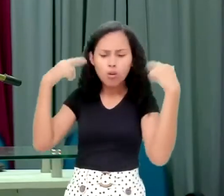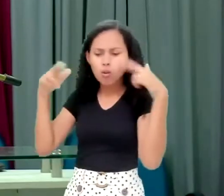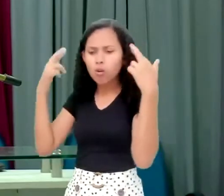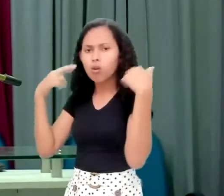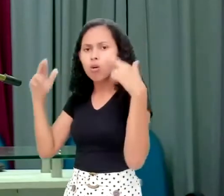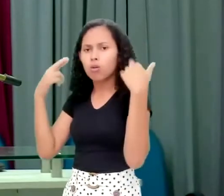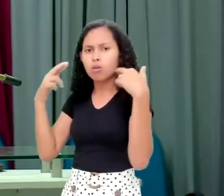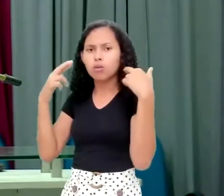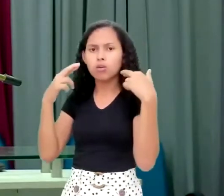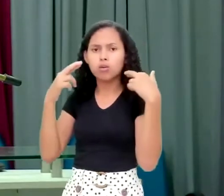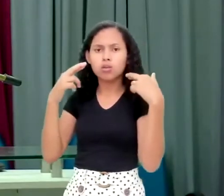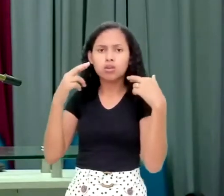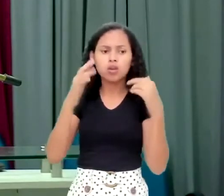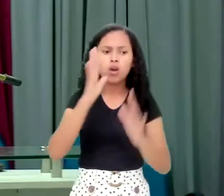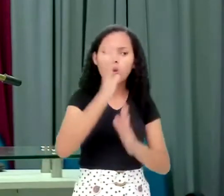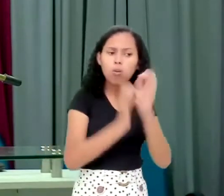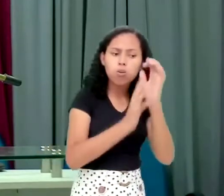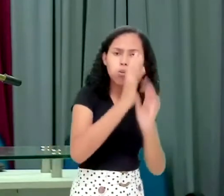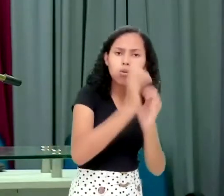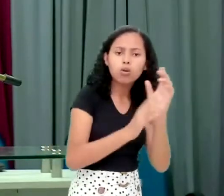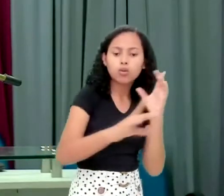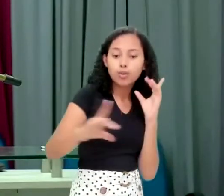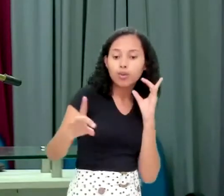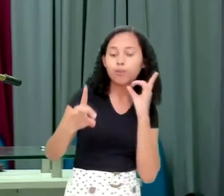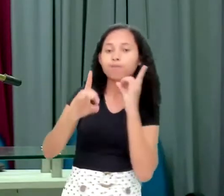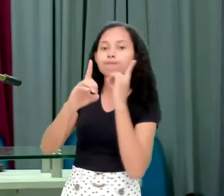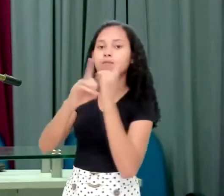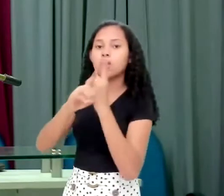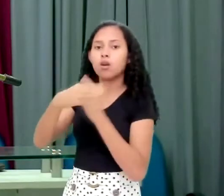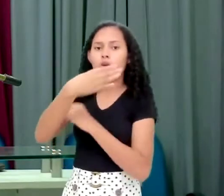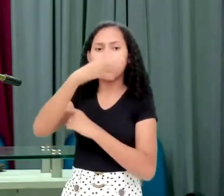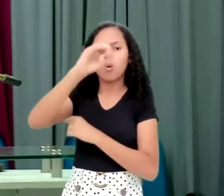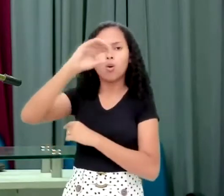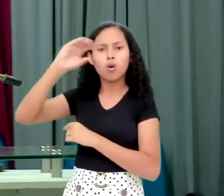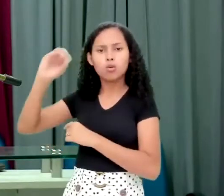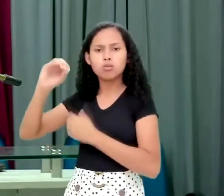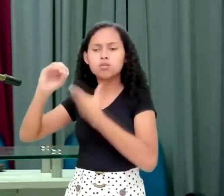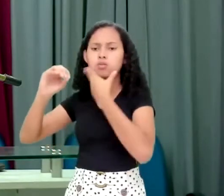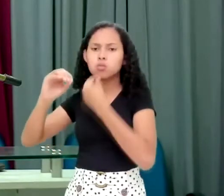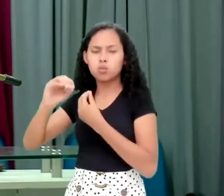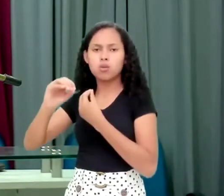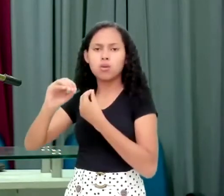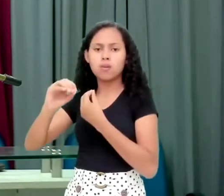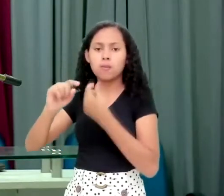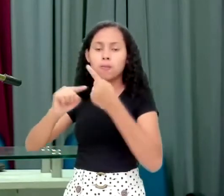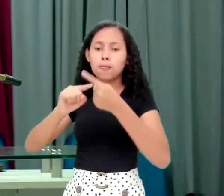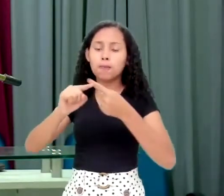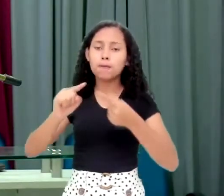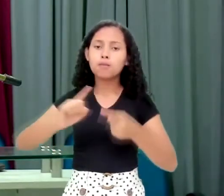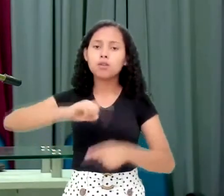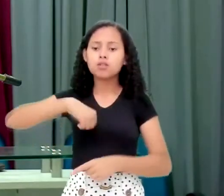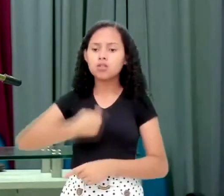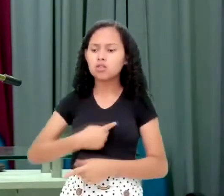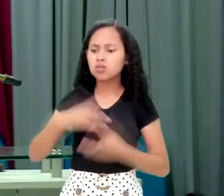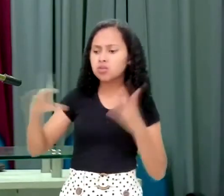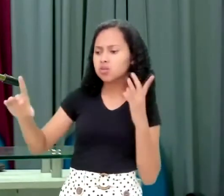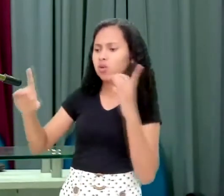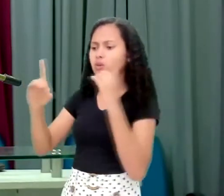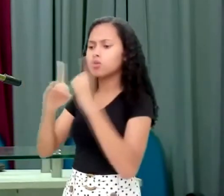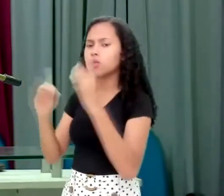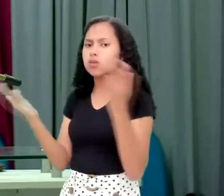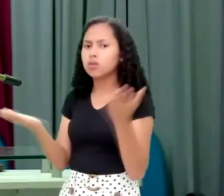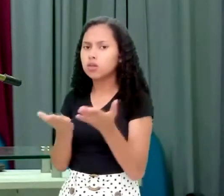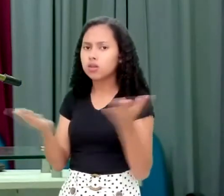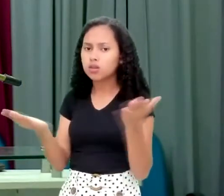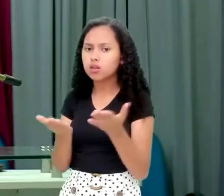um guerreiro que vinha ao seu encontro com 400 homens. Mas aí é onde nós encontramos agora, e em